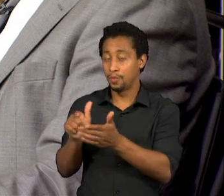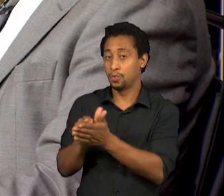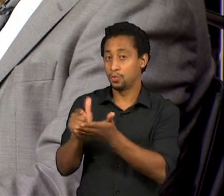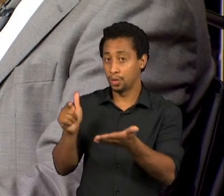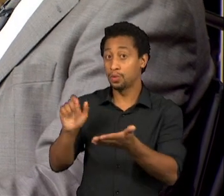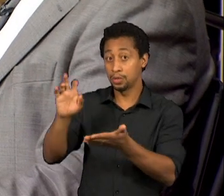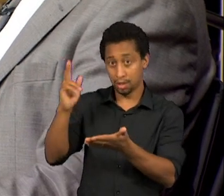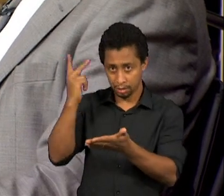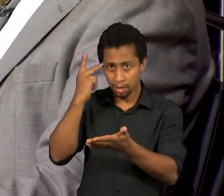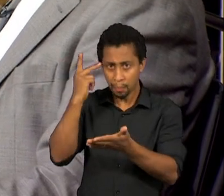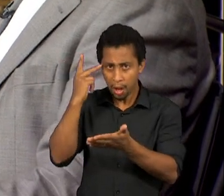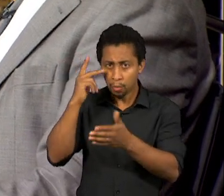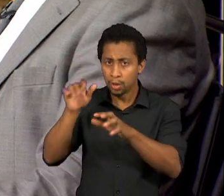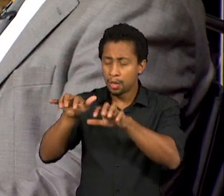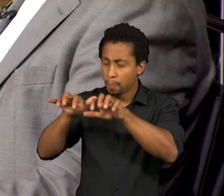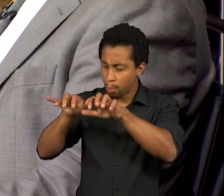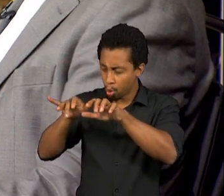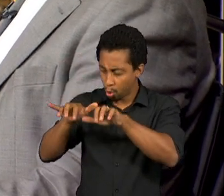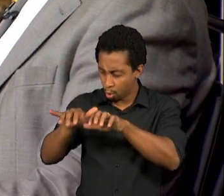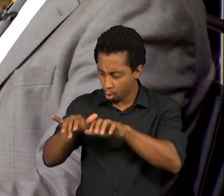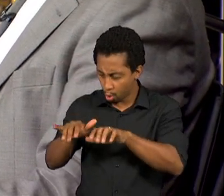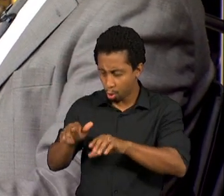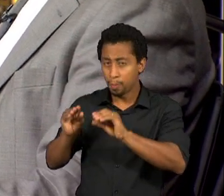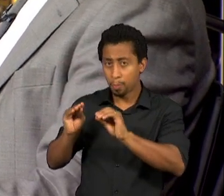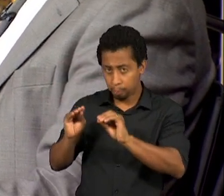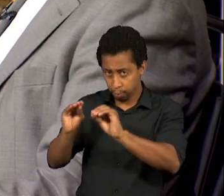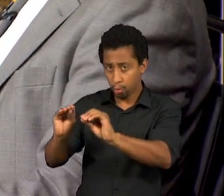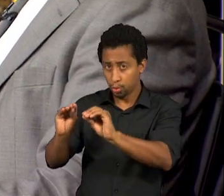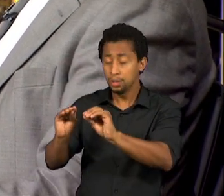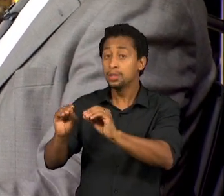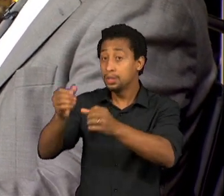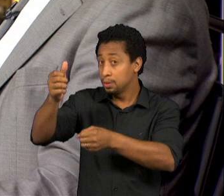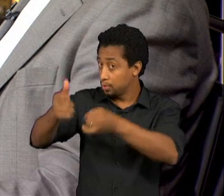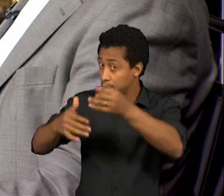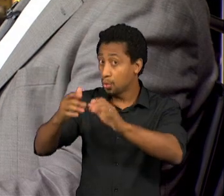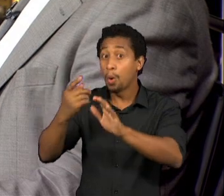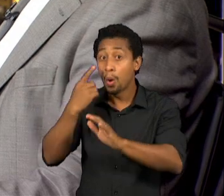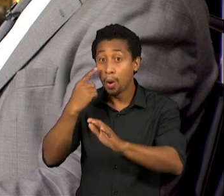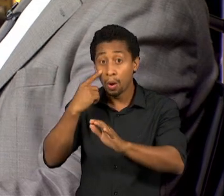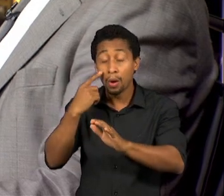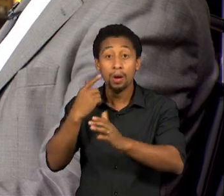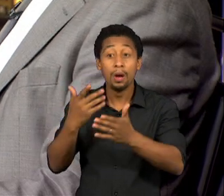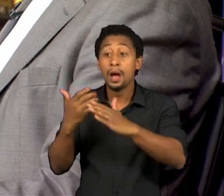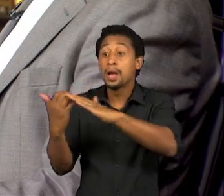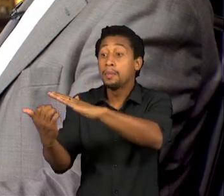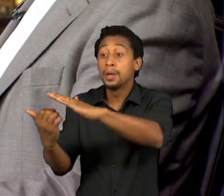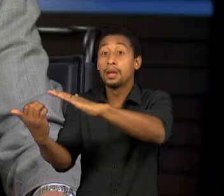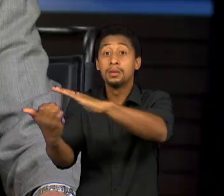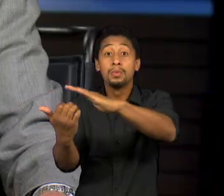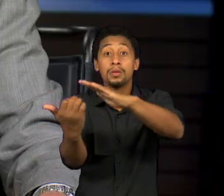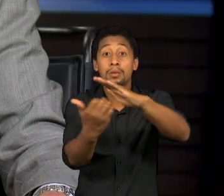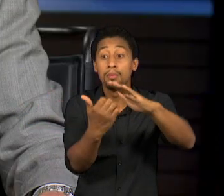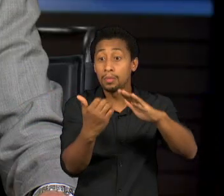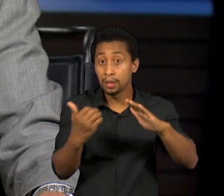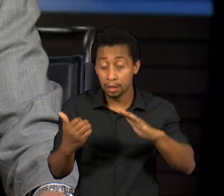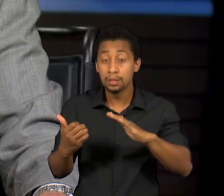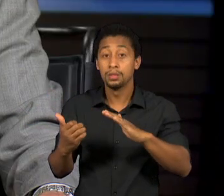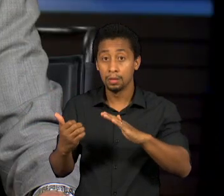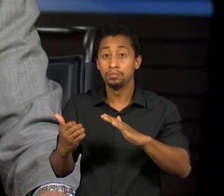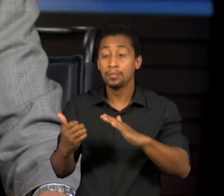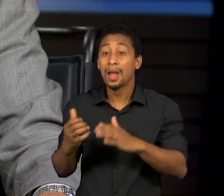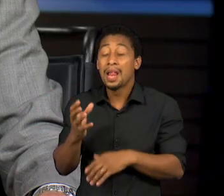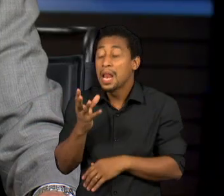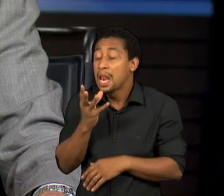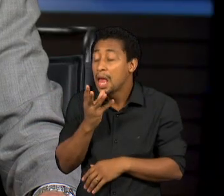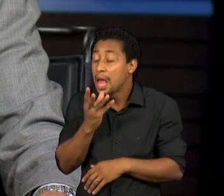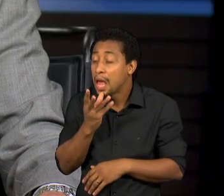registrou que houve uma lentidão muito grave na reação das empresas jornalísticas às inovações tecnológicas que já